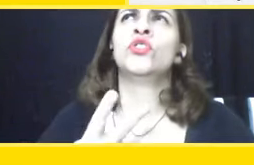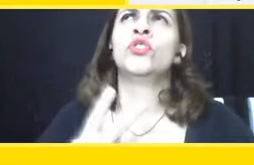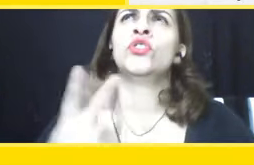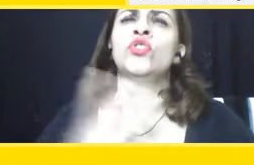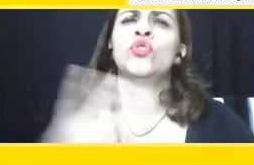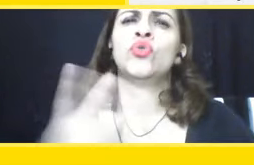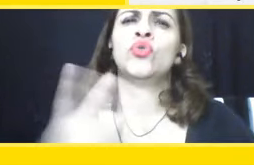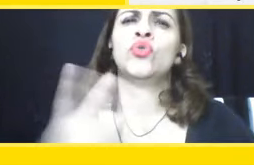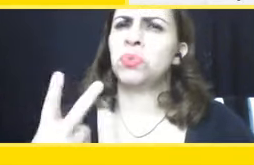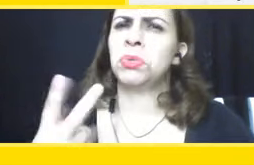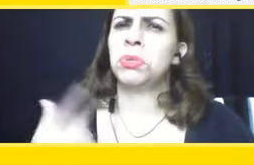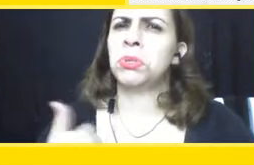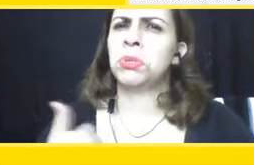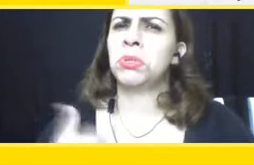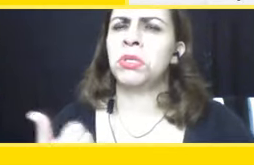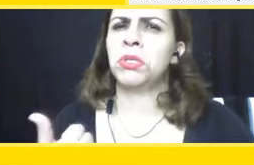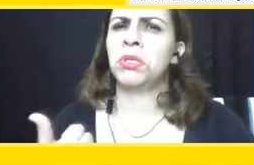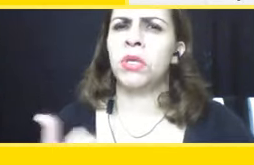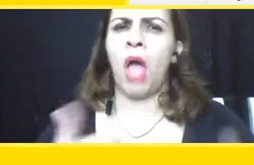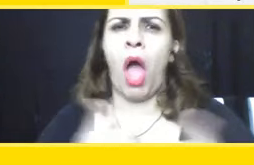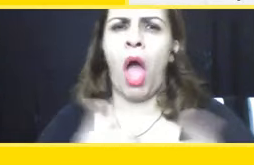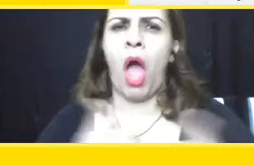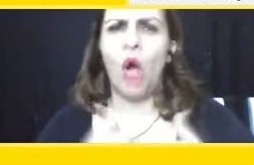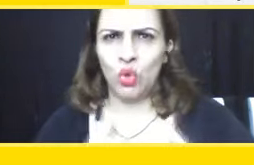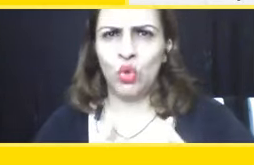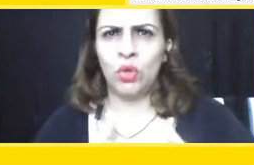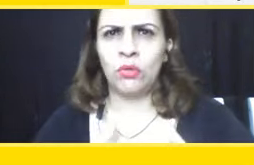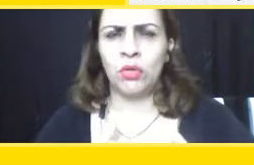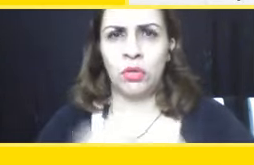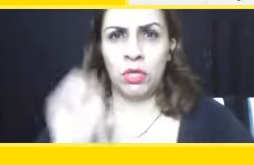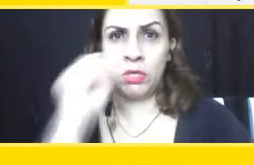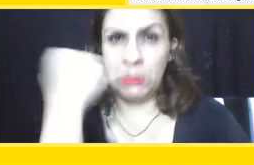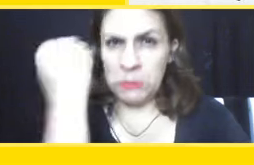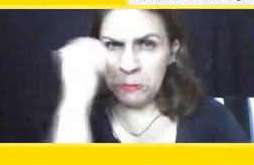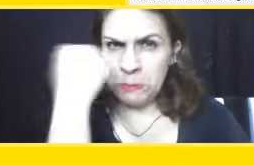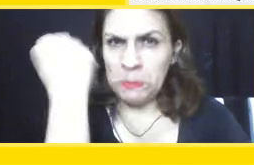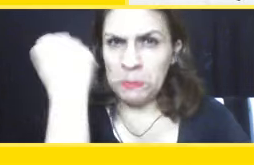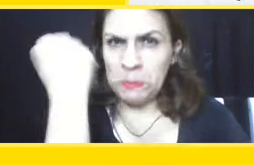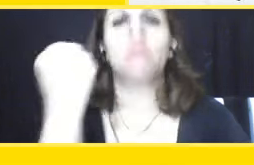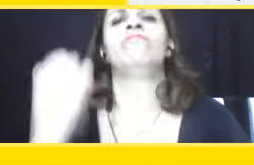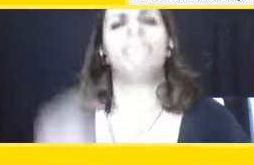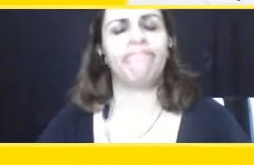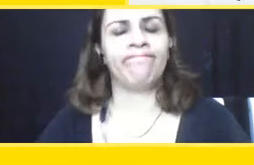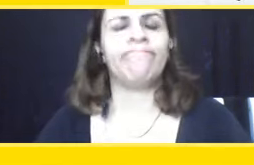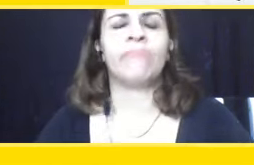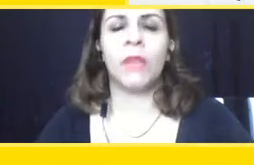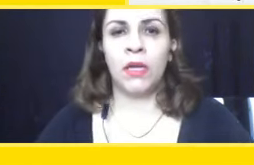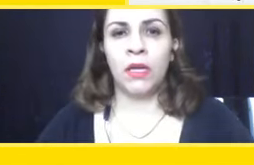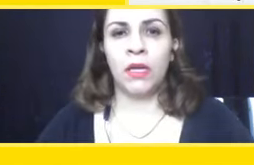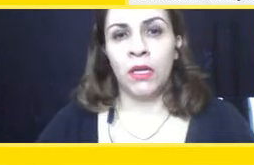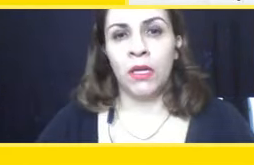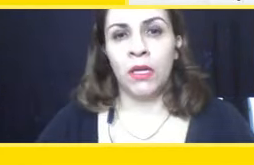2 anos de idade, o autismo dele é em grau igual severo, né? E